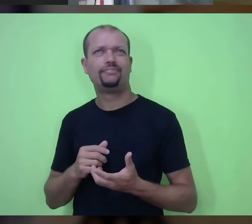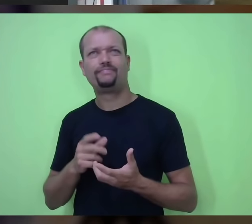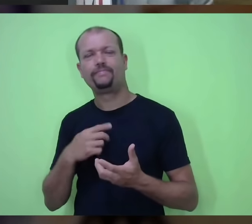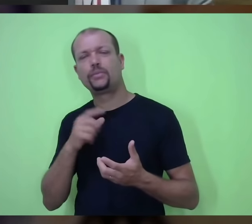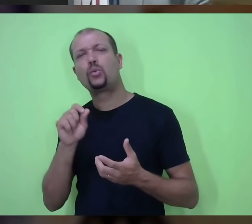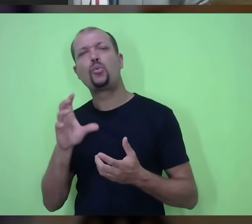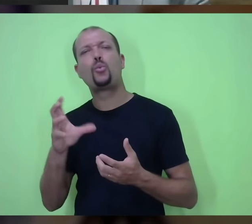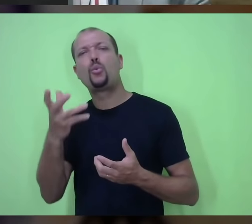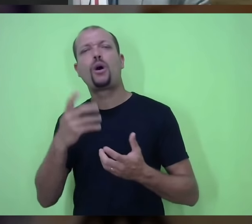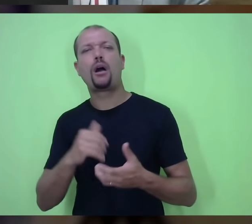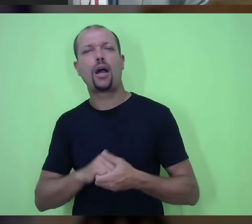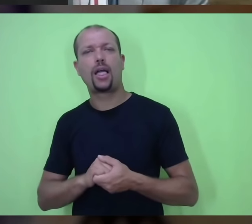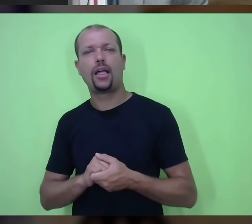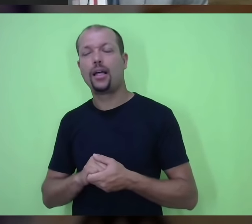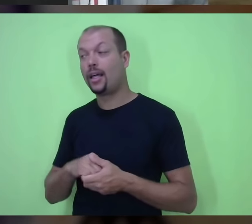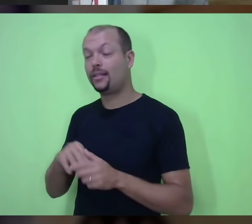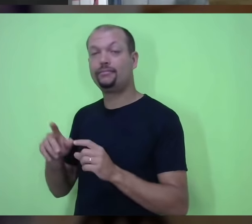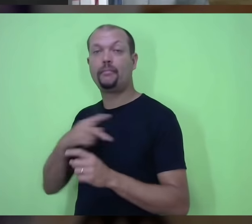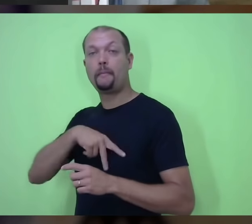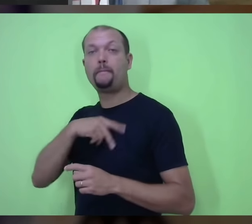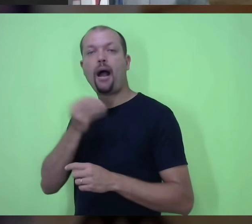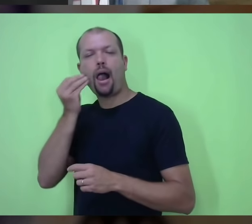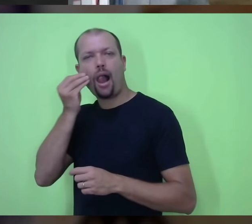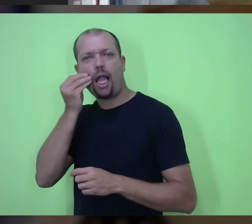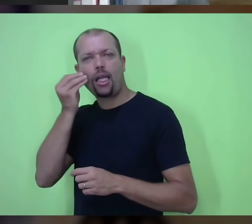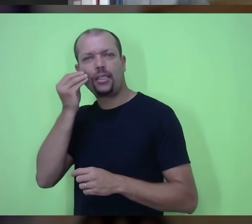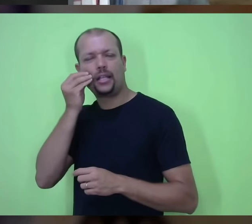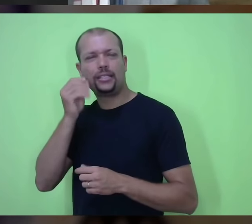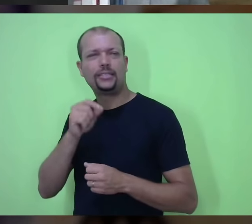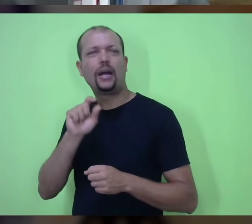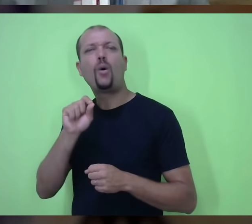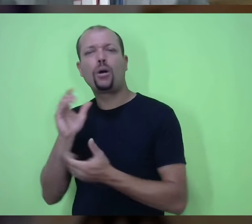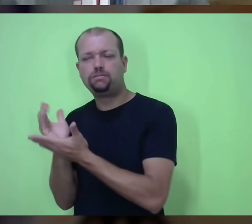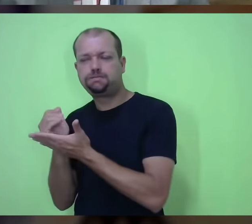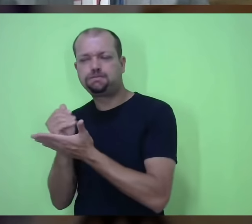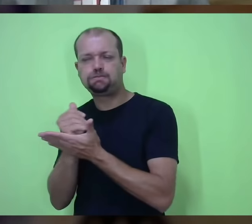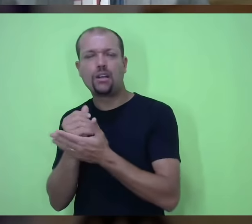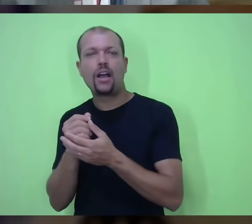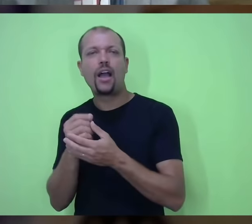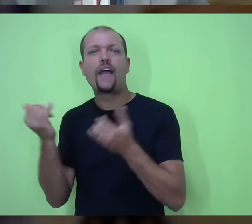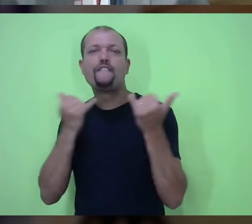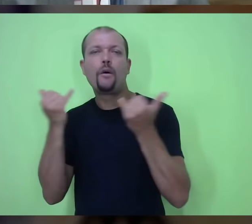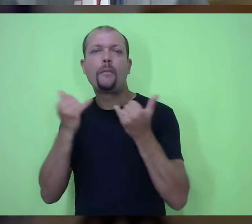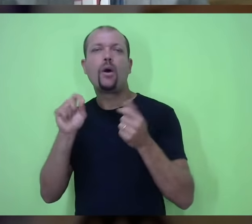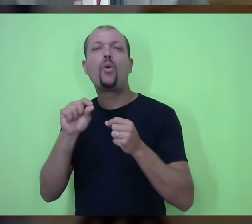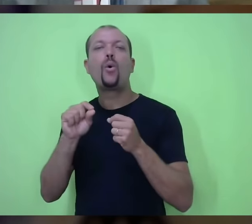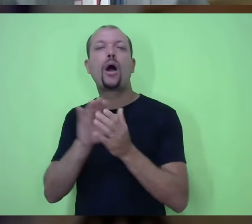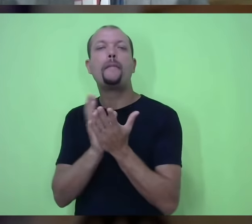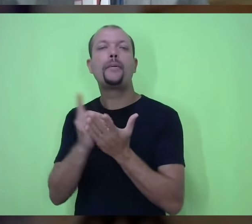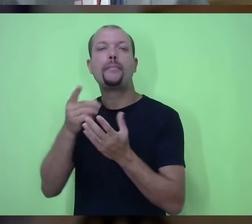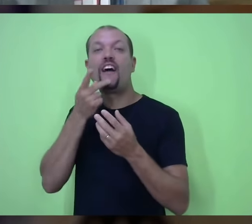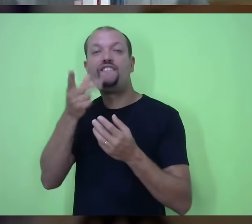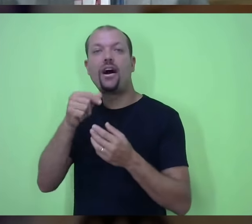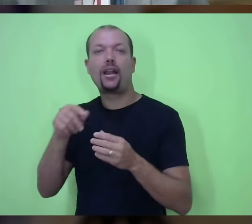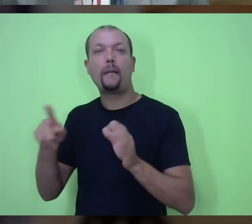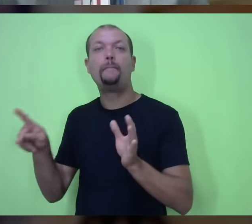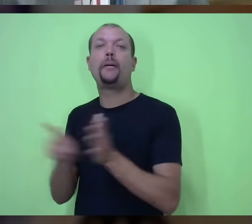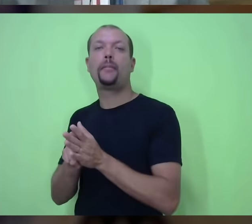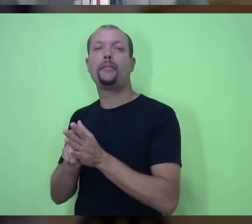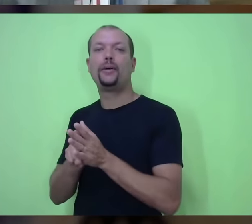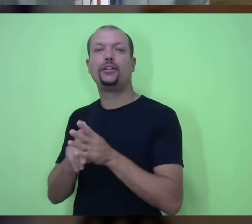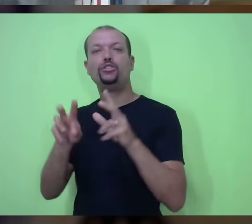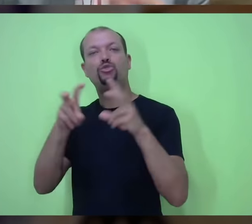o que acontece? Ele tenta resgatar mais o que a Bíblia já diz sobre essas temáticas.